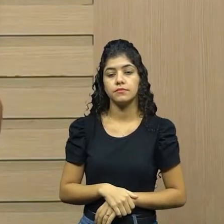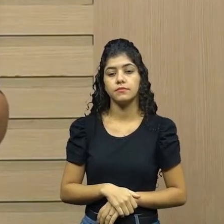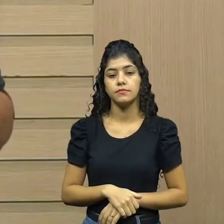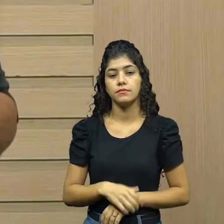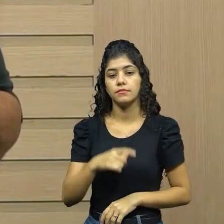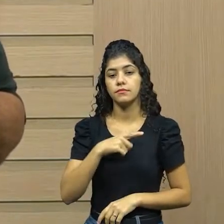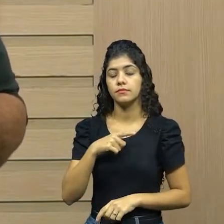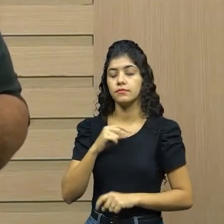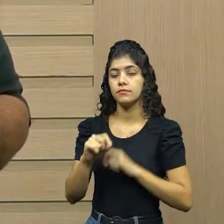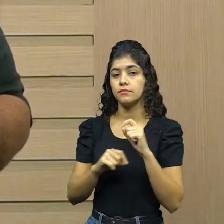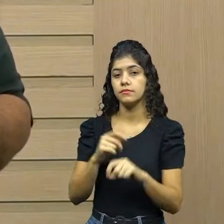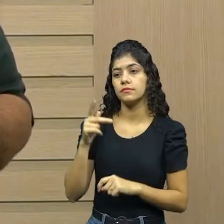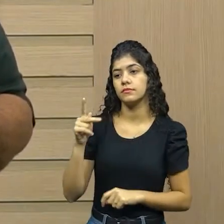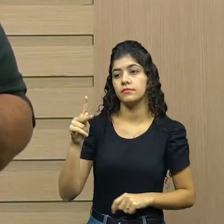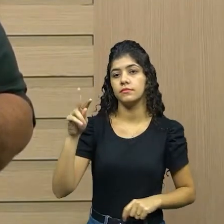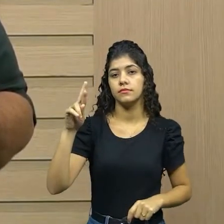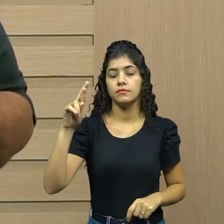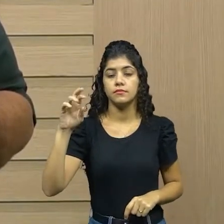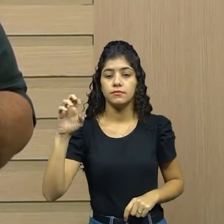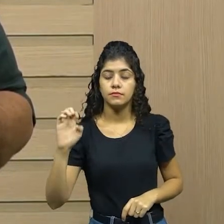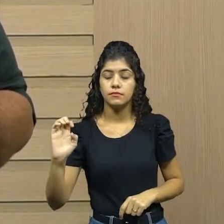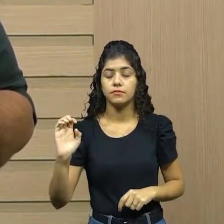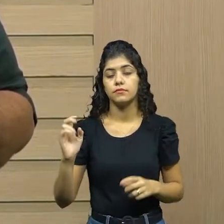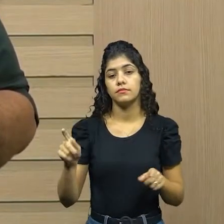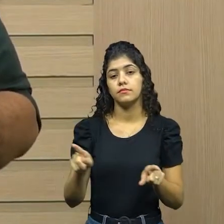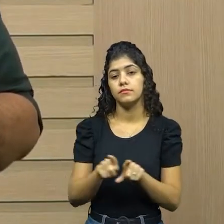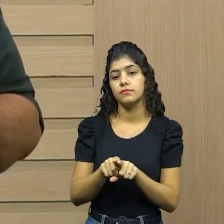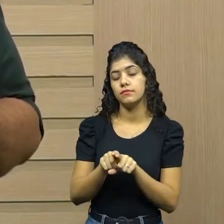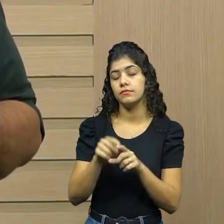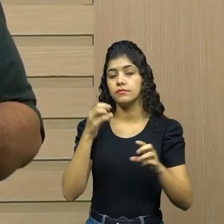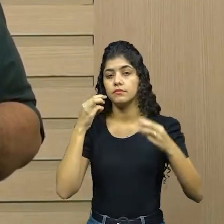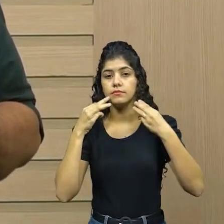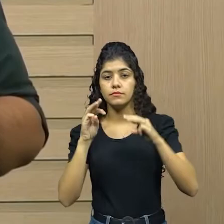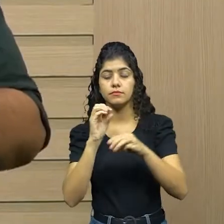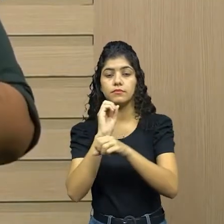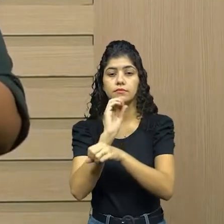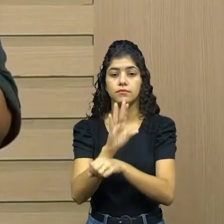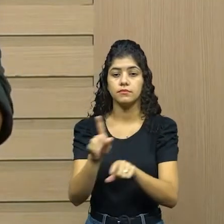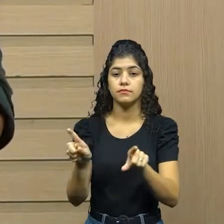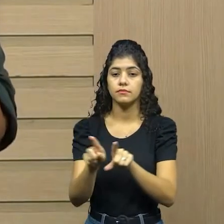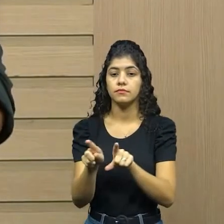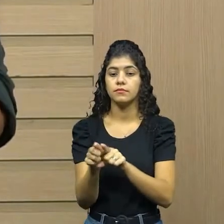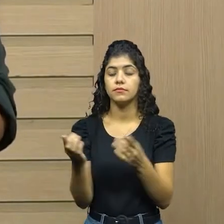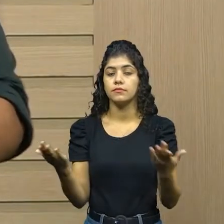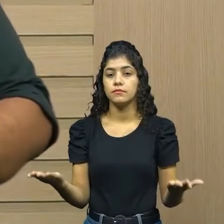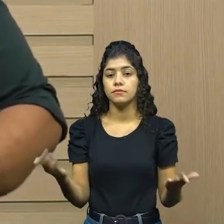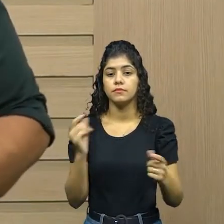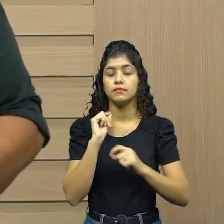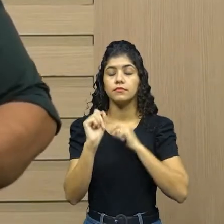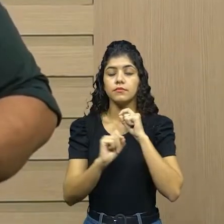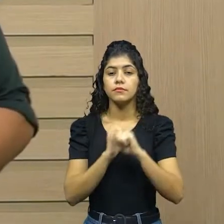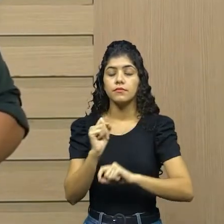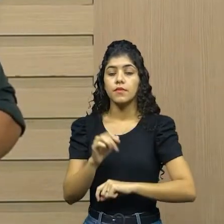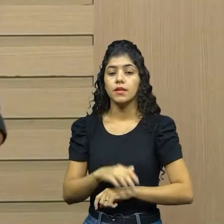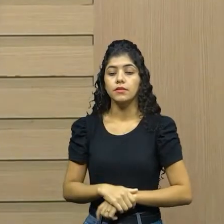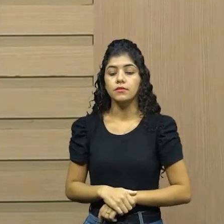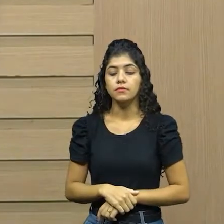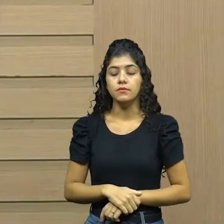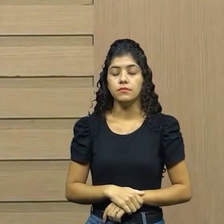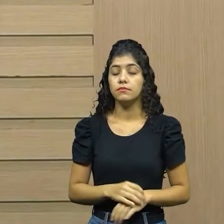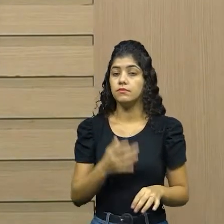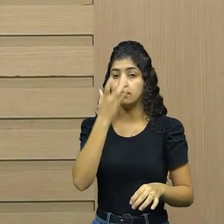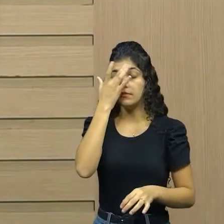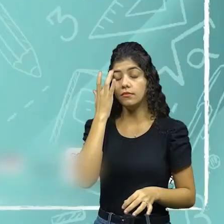desde a pré-venda, da publicidade, da pré-venda e chegou